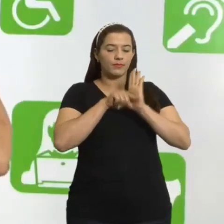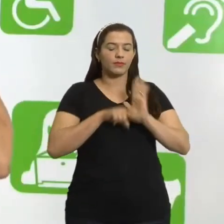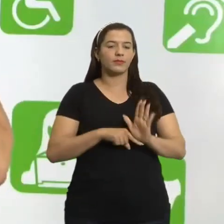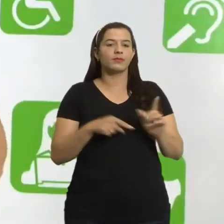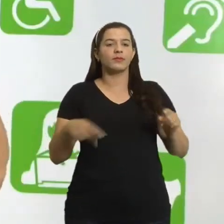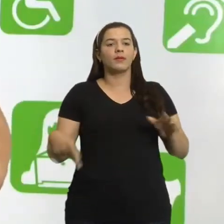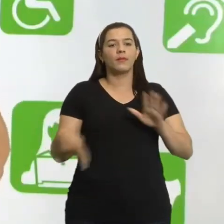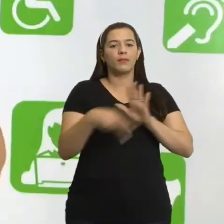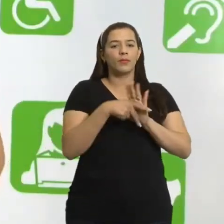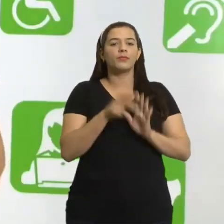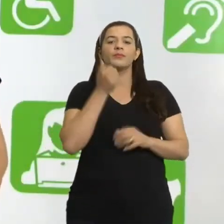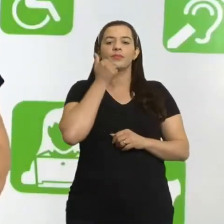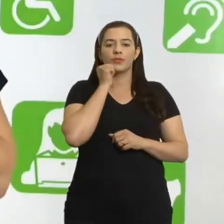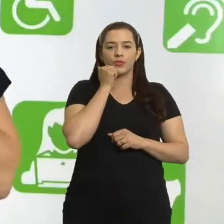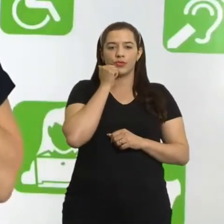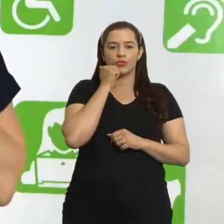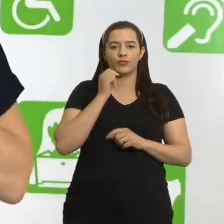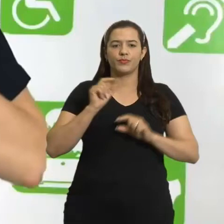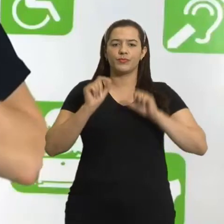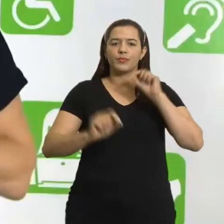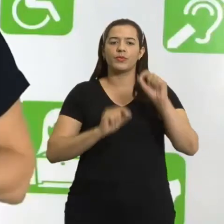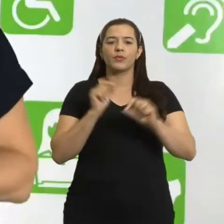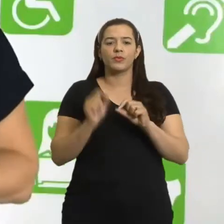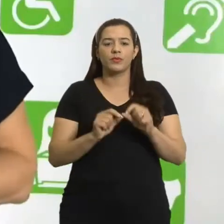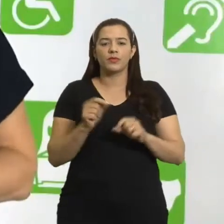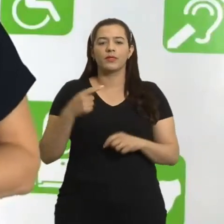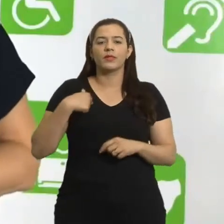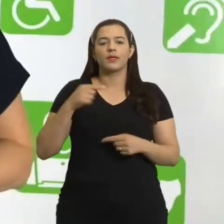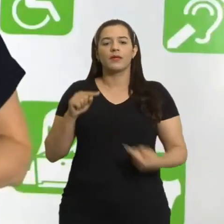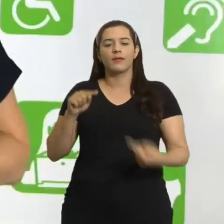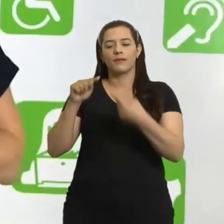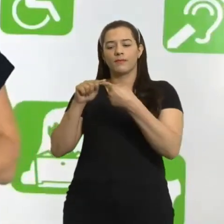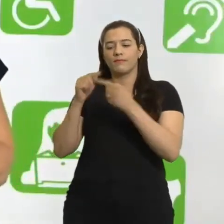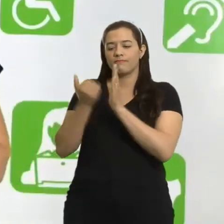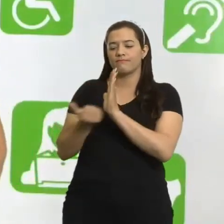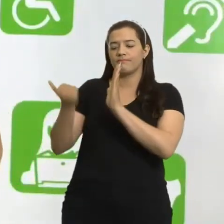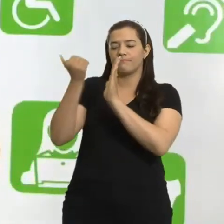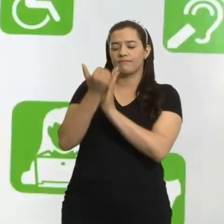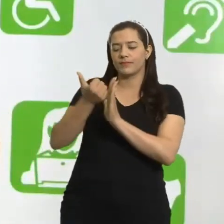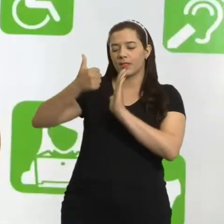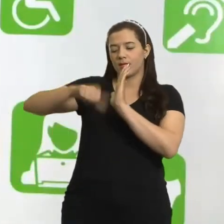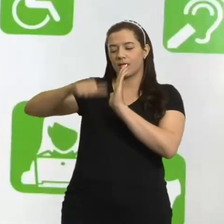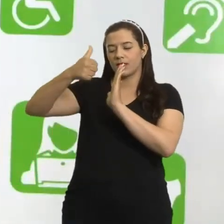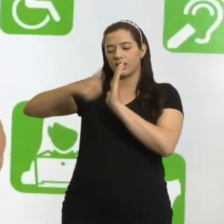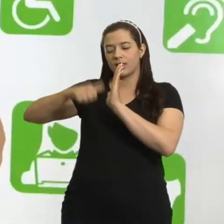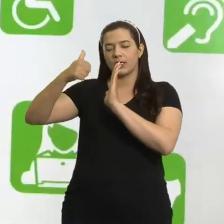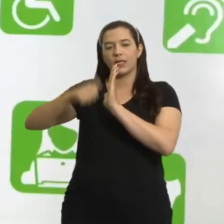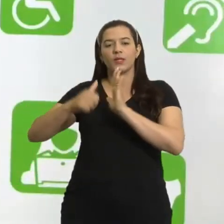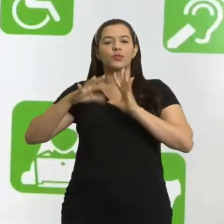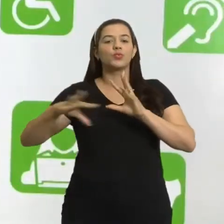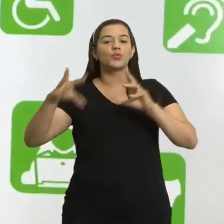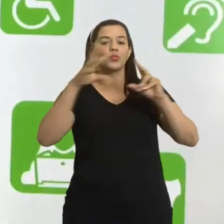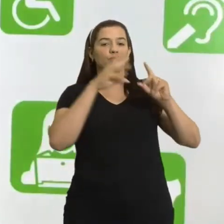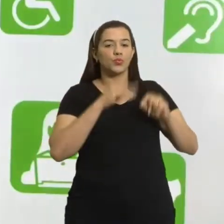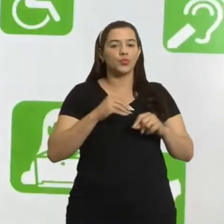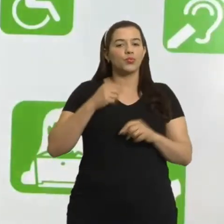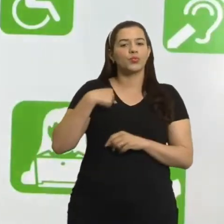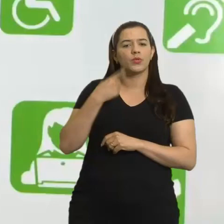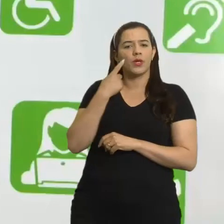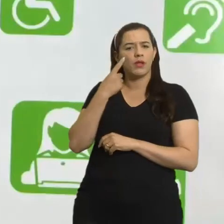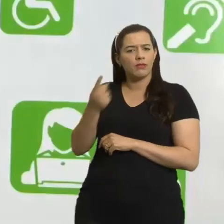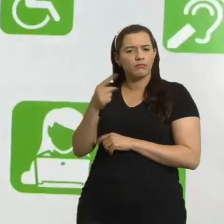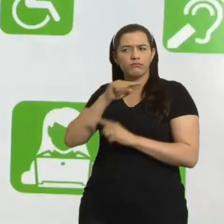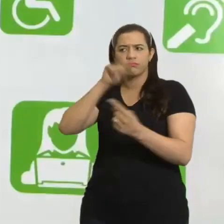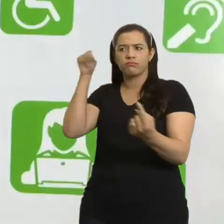científico. Esse método científico, nele predomina a análise dos fatos. E essa análise é feita com o objetivo